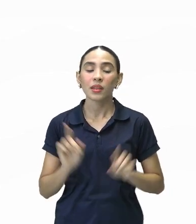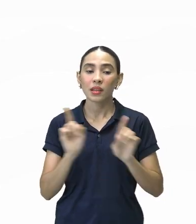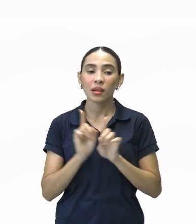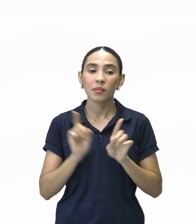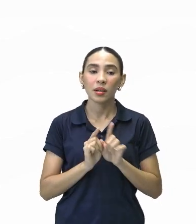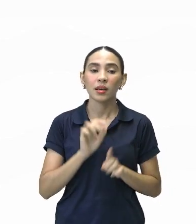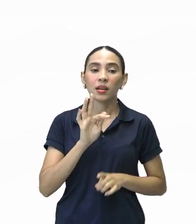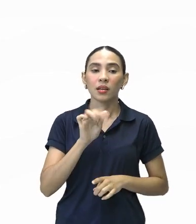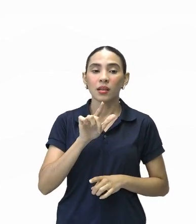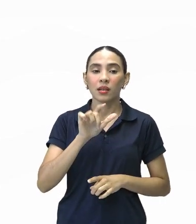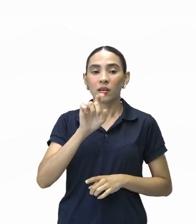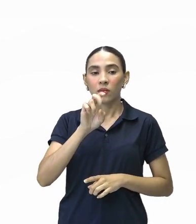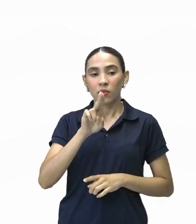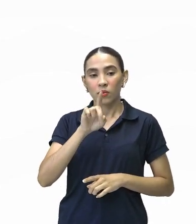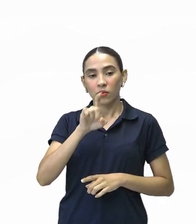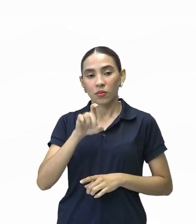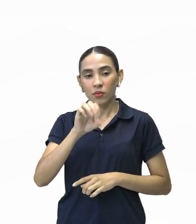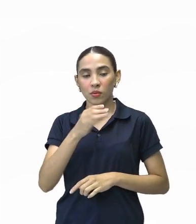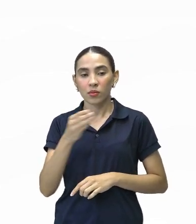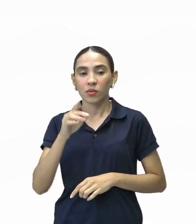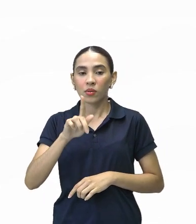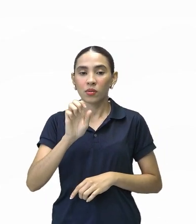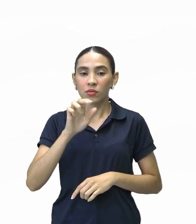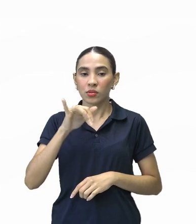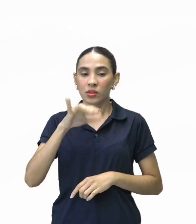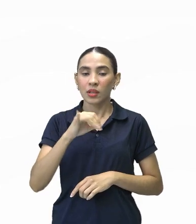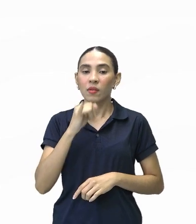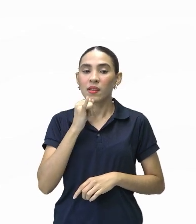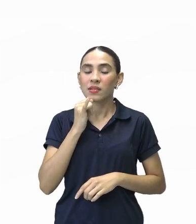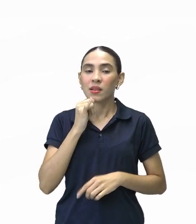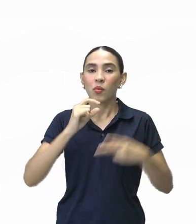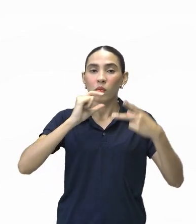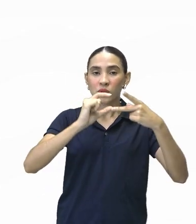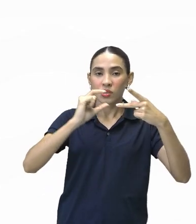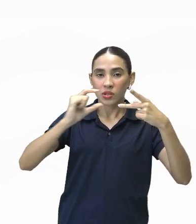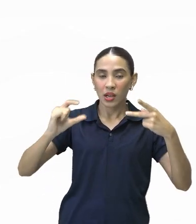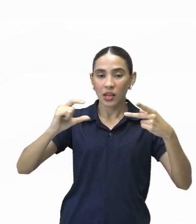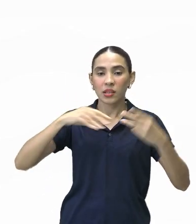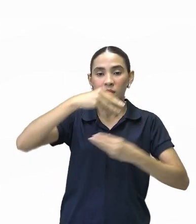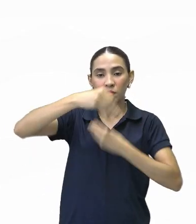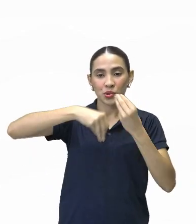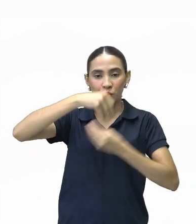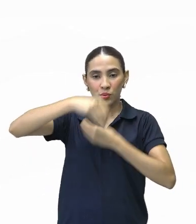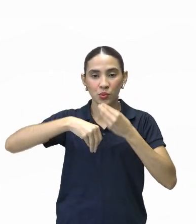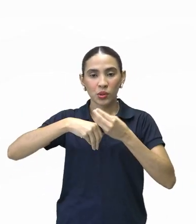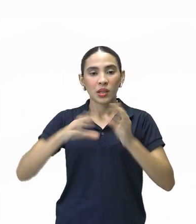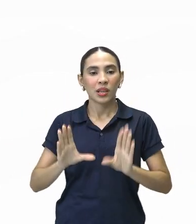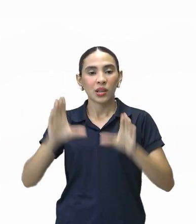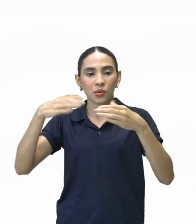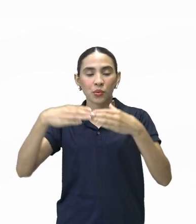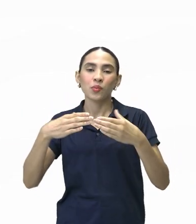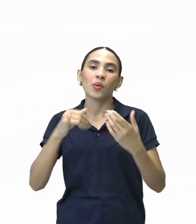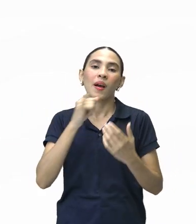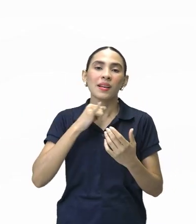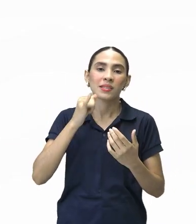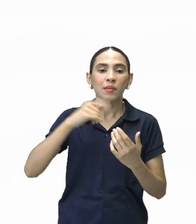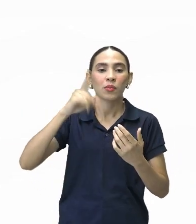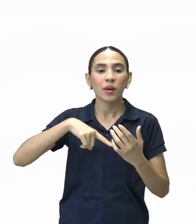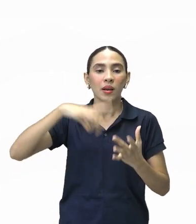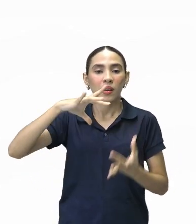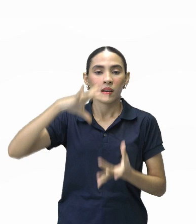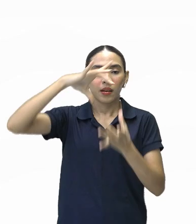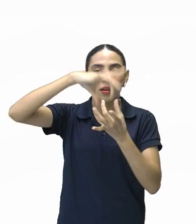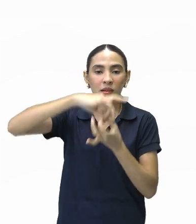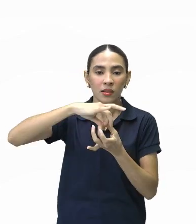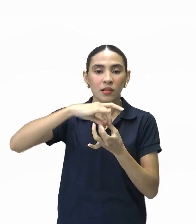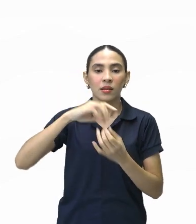fluxo gênico é a migração de genes entre populações Um exemplo prático é o cruzamento